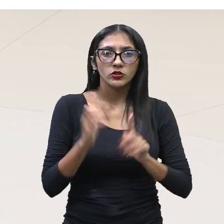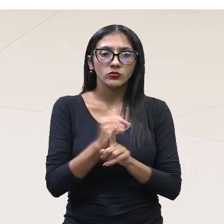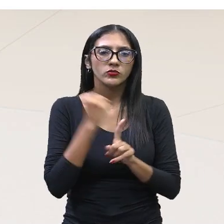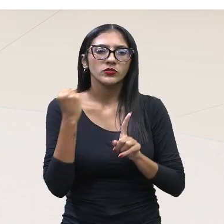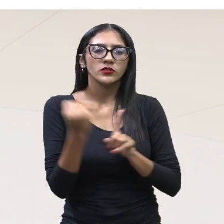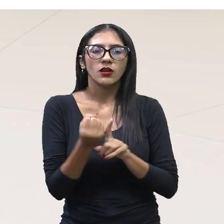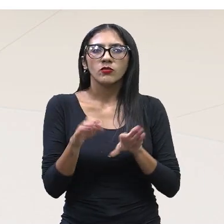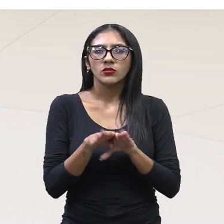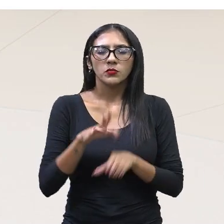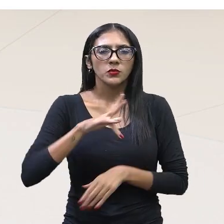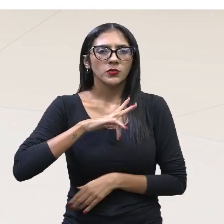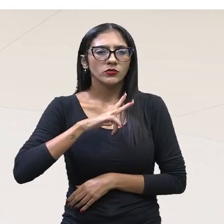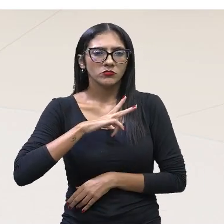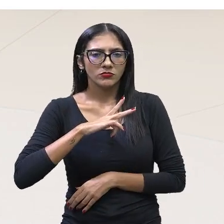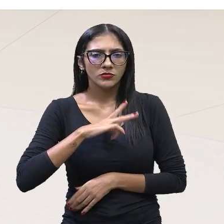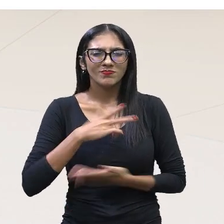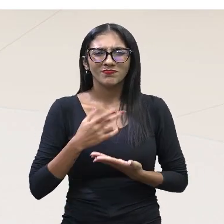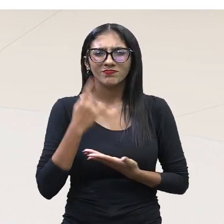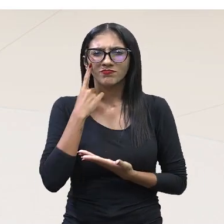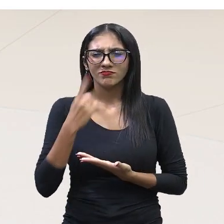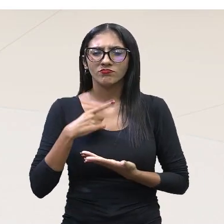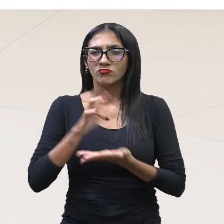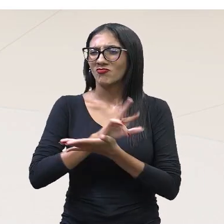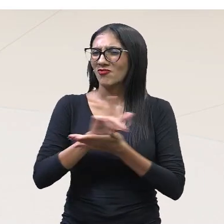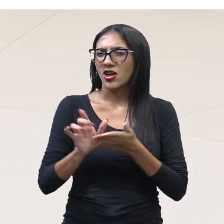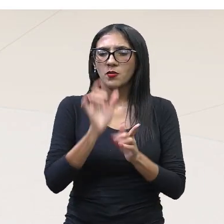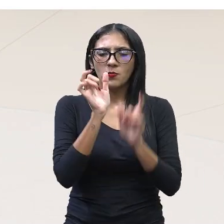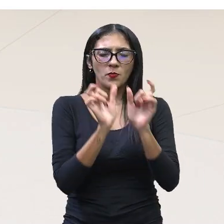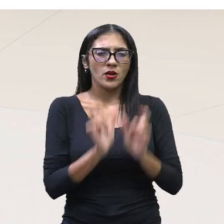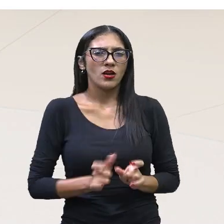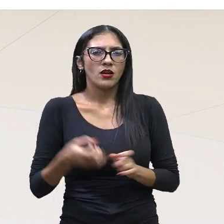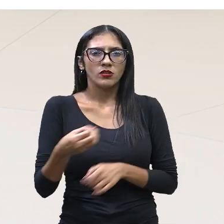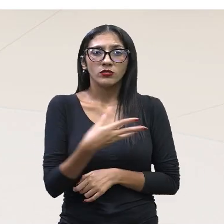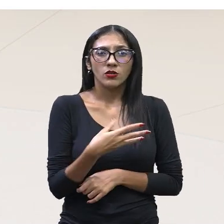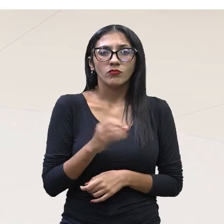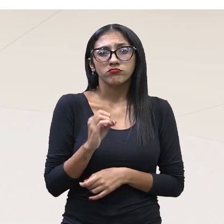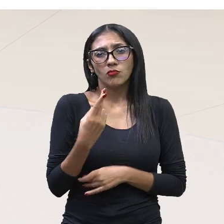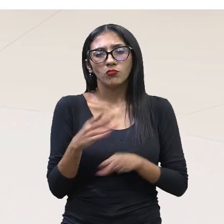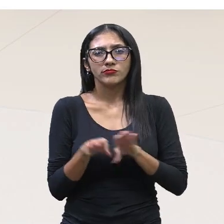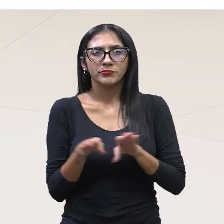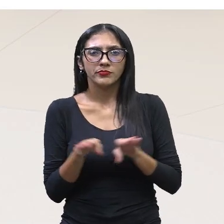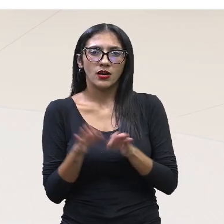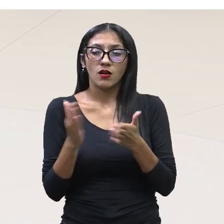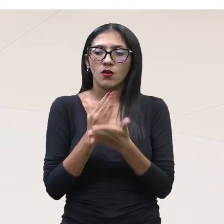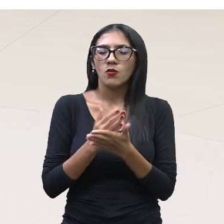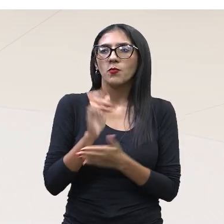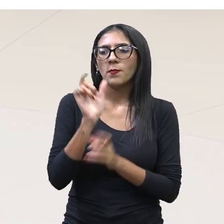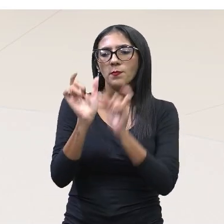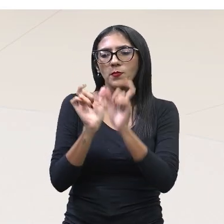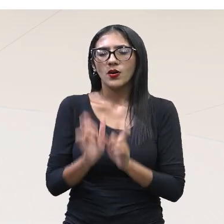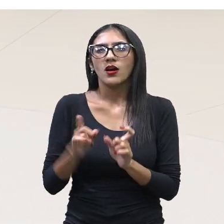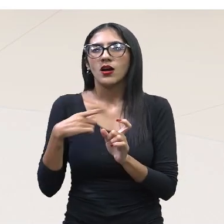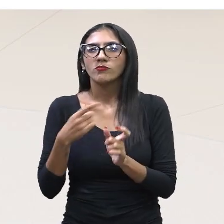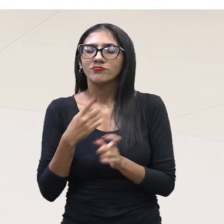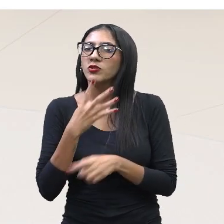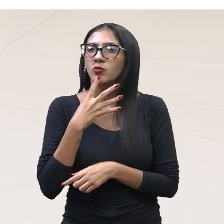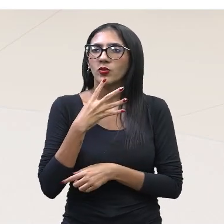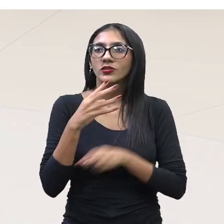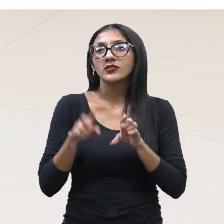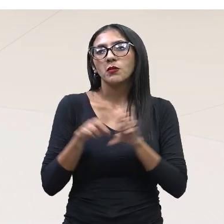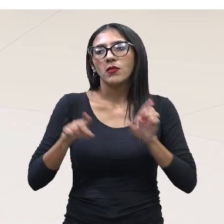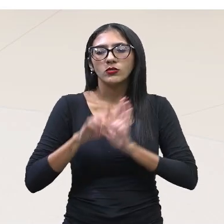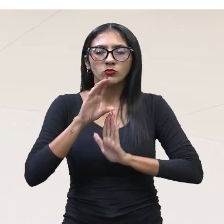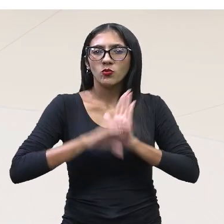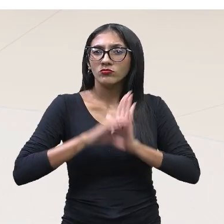direito privado. Nossa, tem muitas palavras novas aqui, né? Ou às vezes as palavras são até conhecidas, mas a concepção que elas trazem em